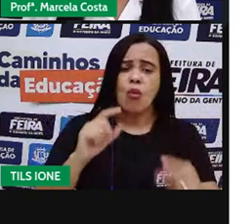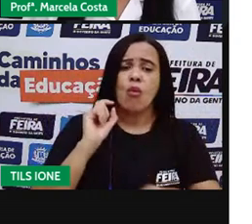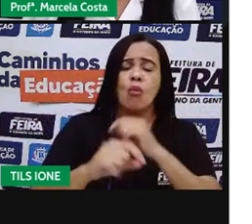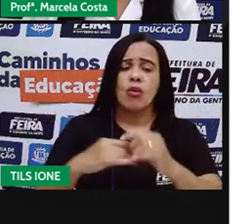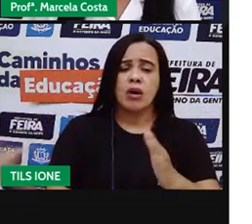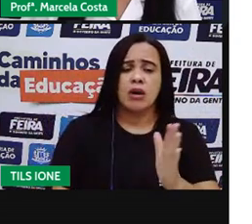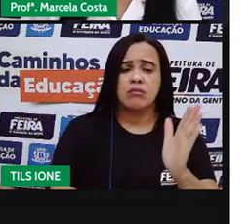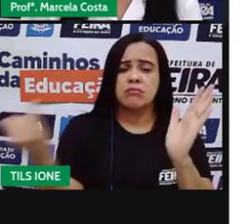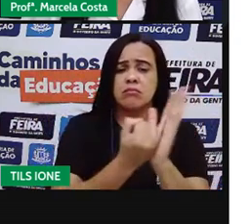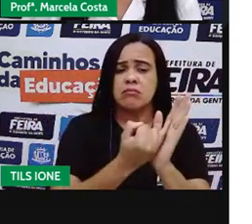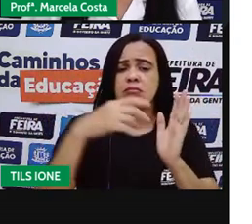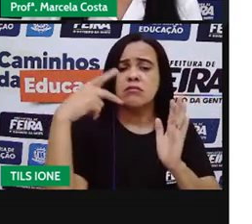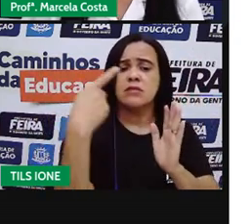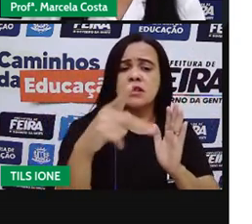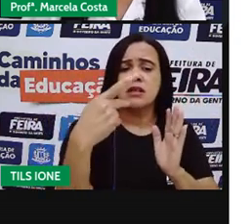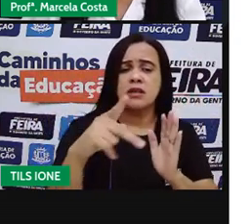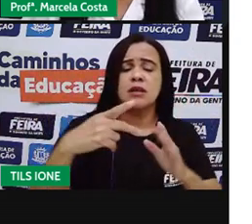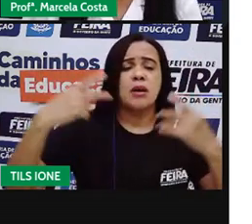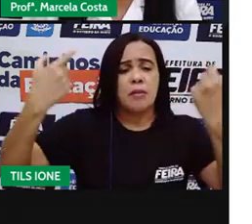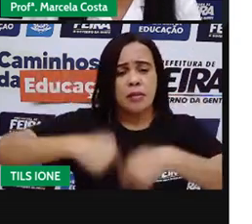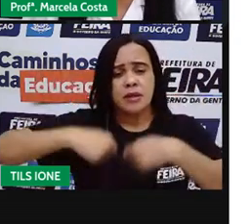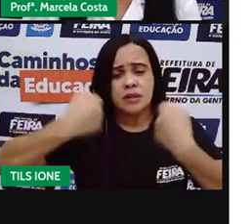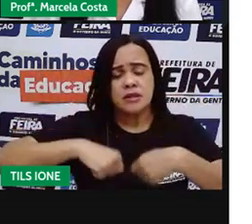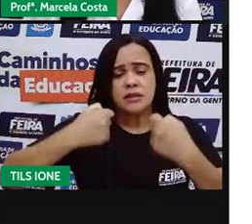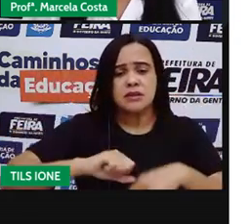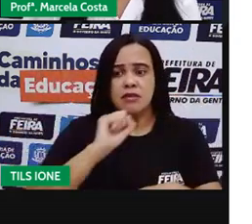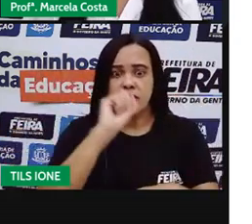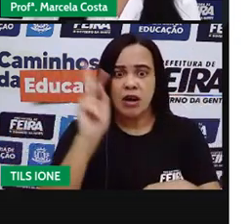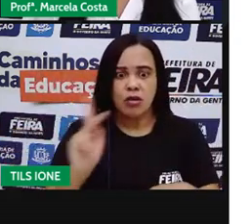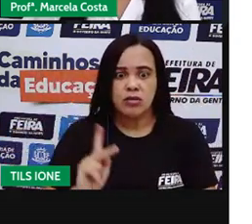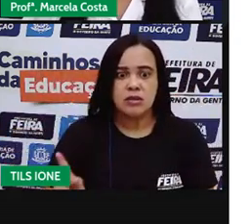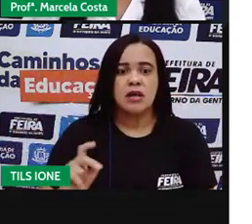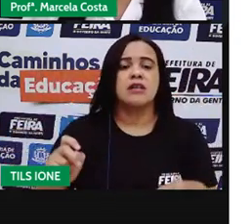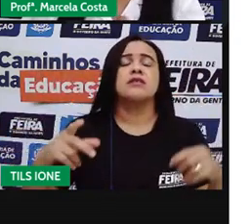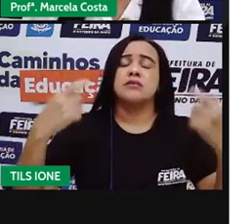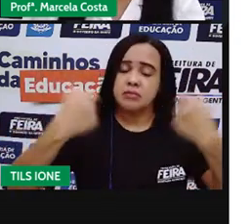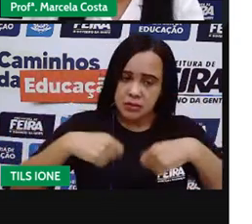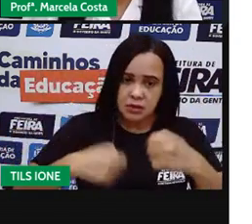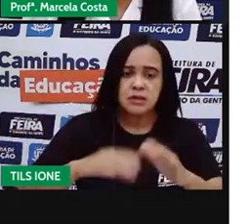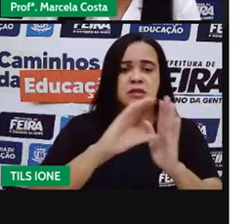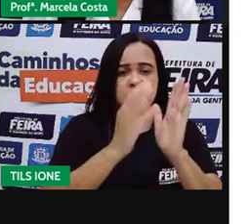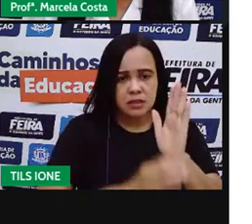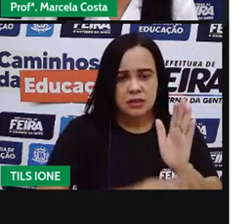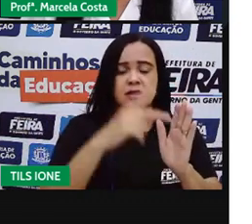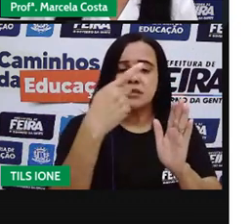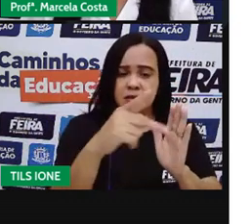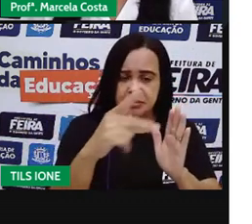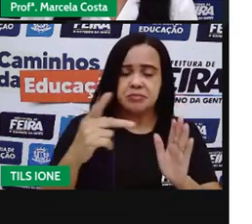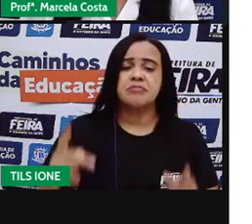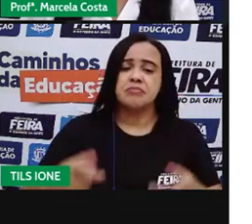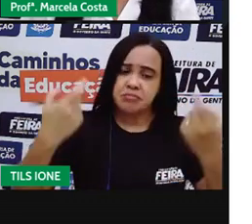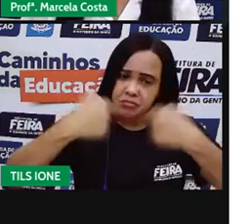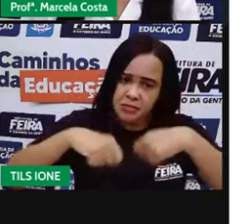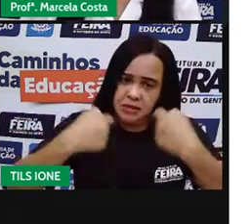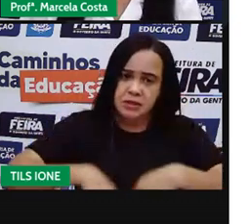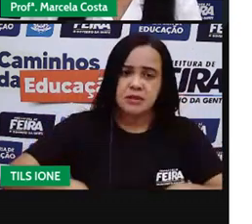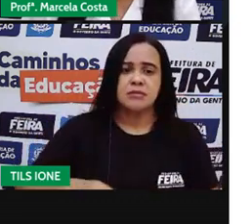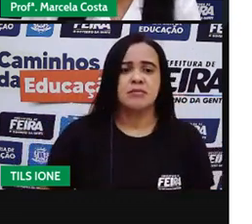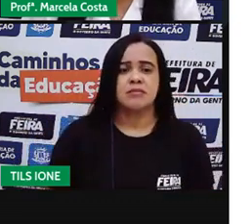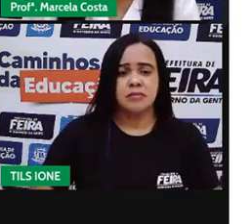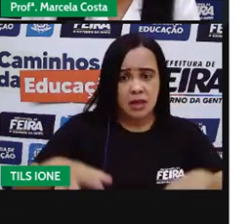dessa criança. E ela precisa ser valorizada, essas características precisam ser valorizadas, precisam ser